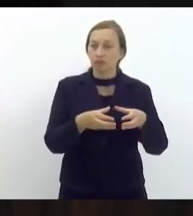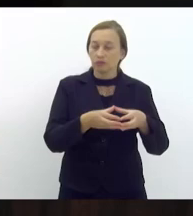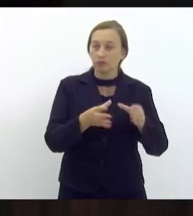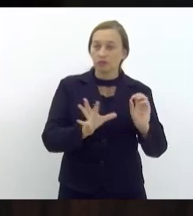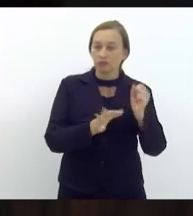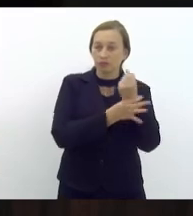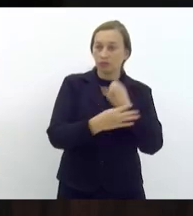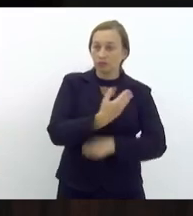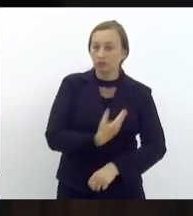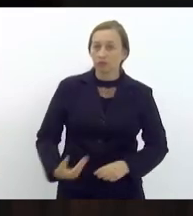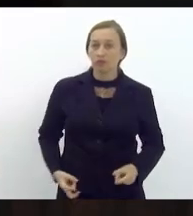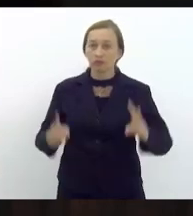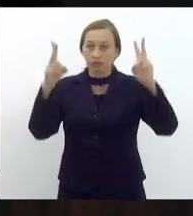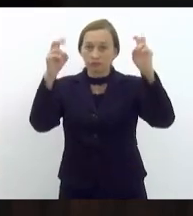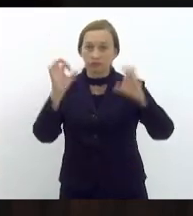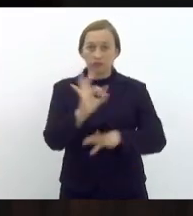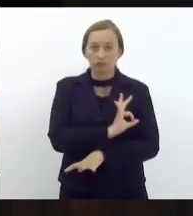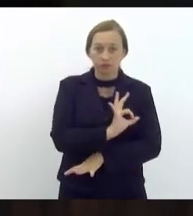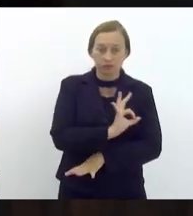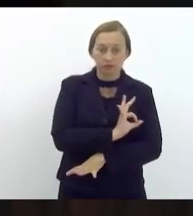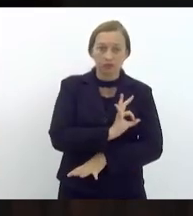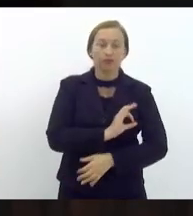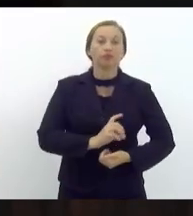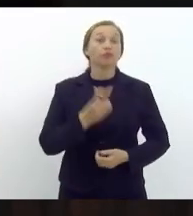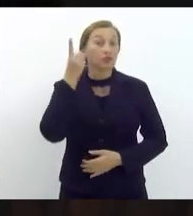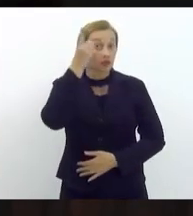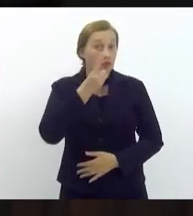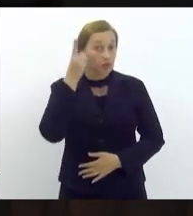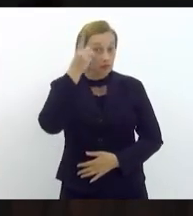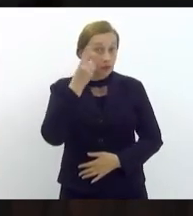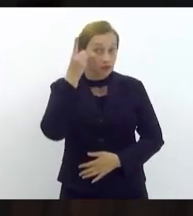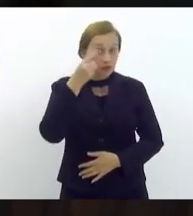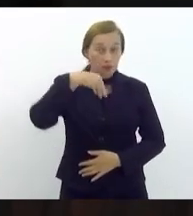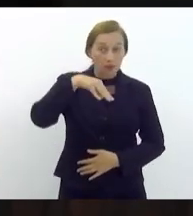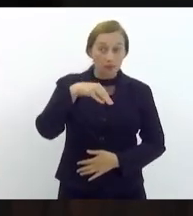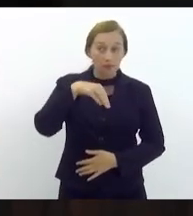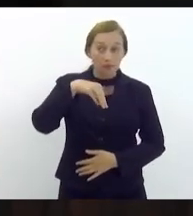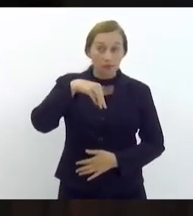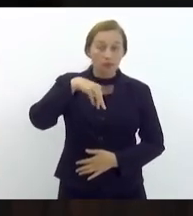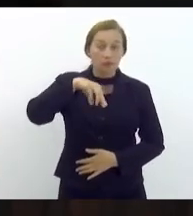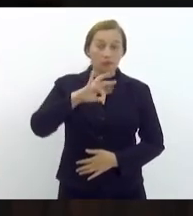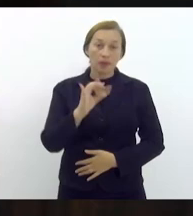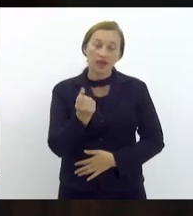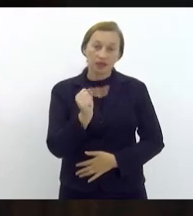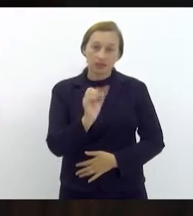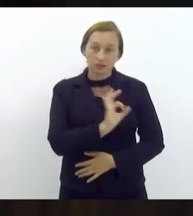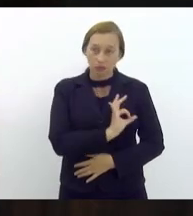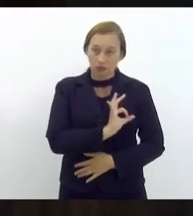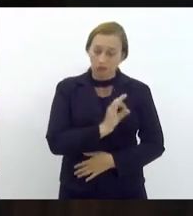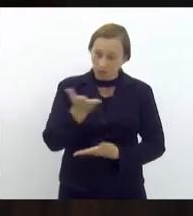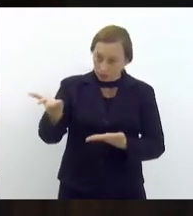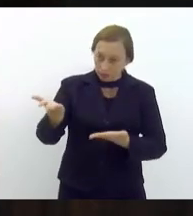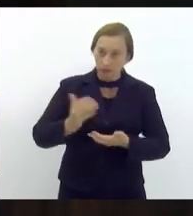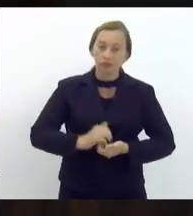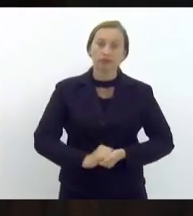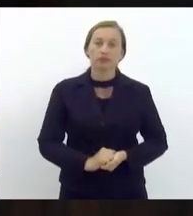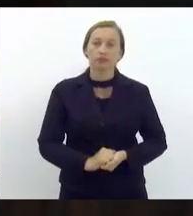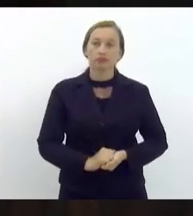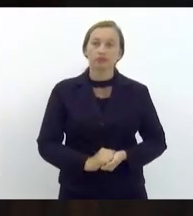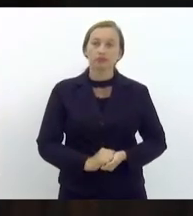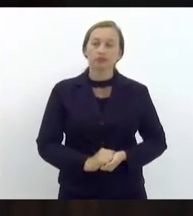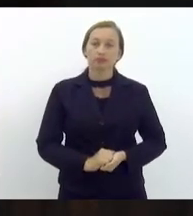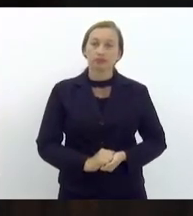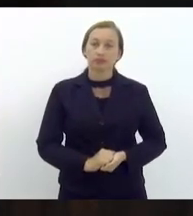Segurança Pública assuntos de polícia Deputado Márcio Deputado Rocha por favor um